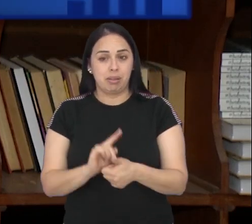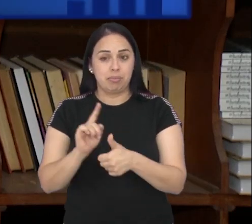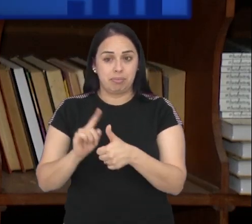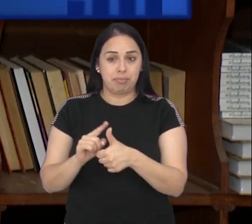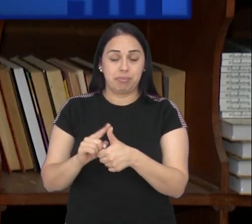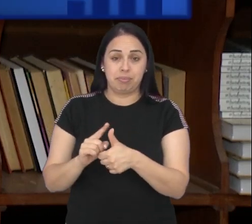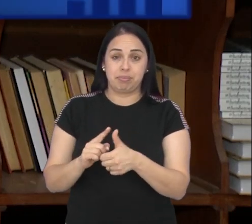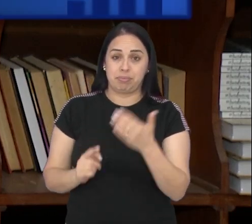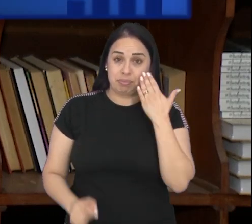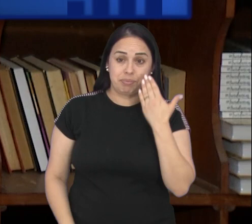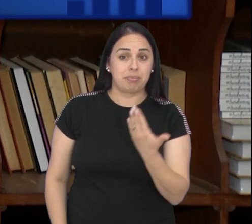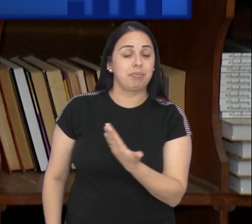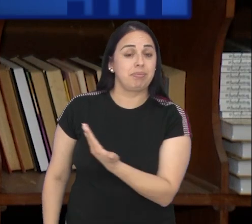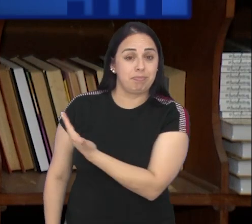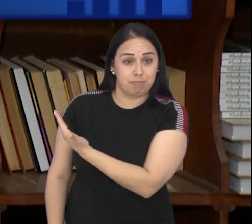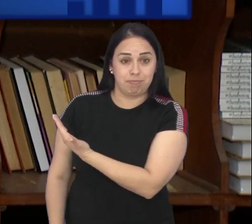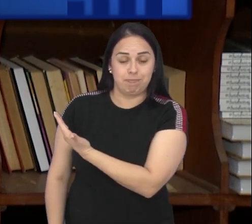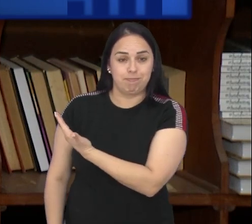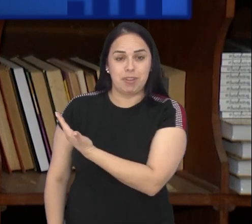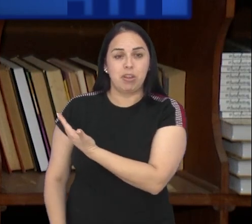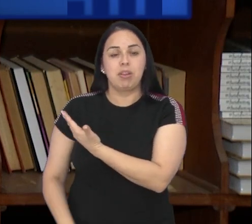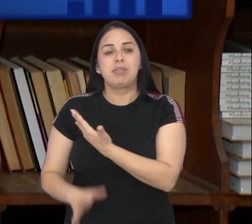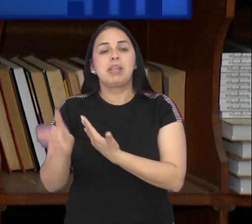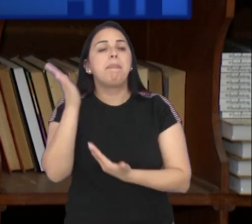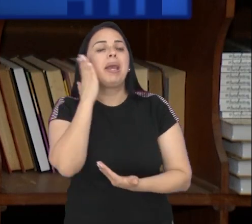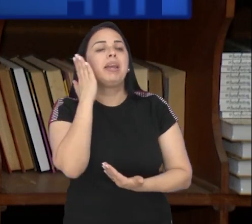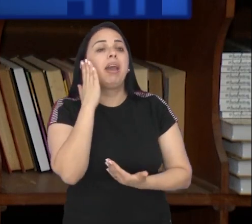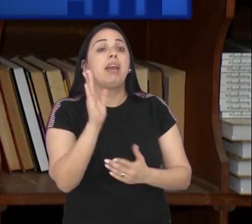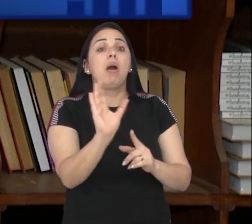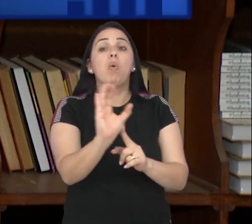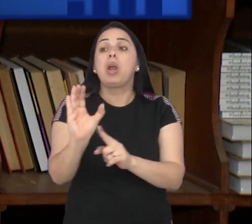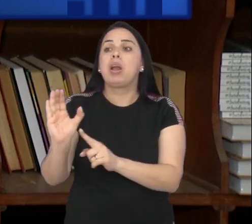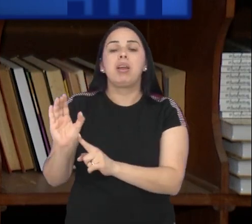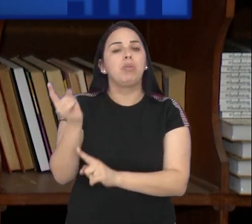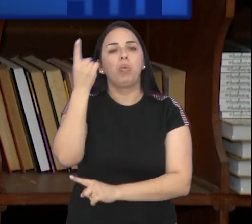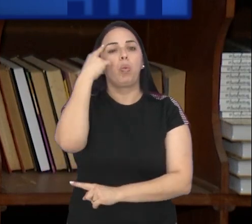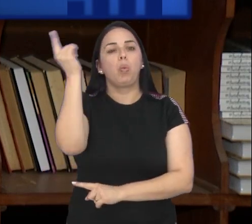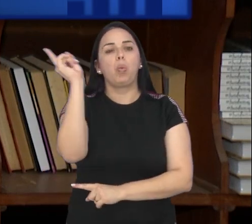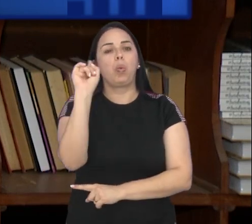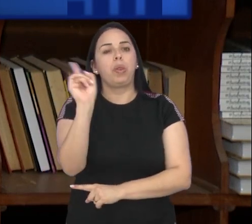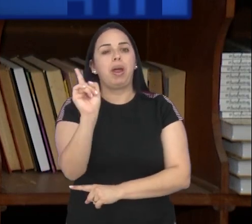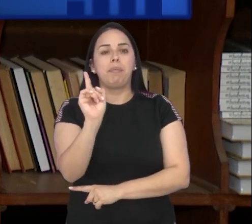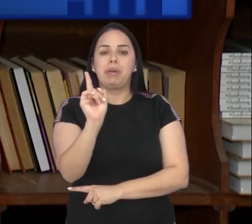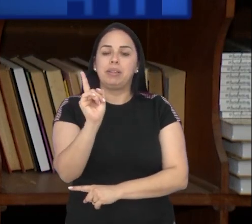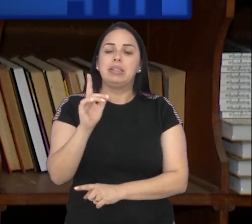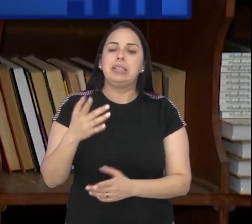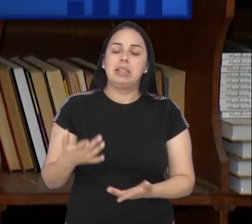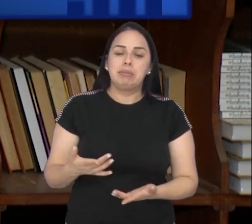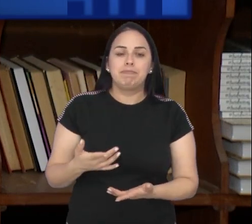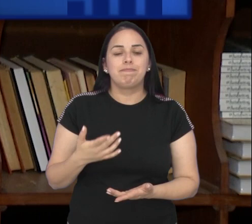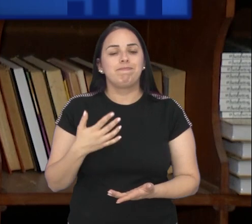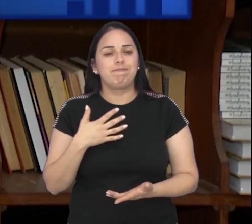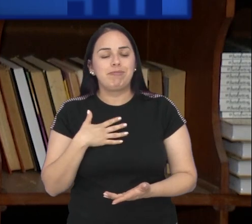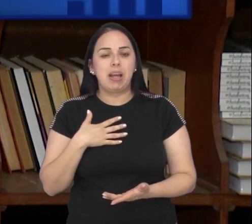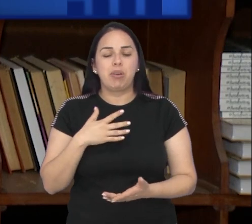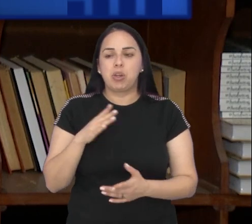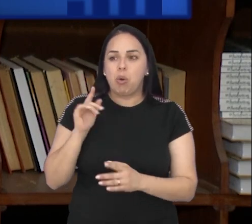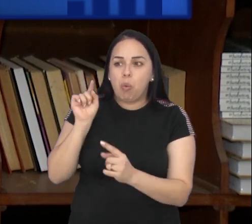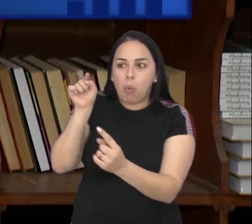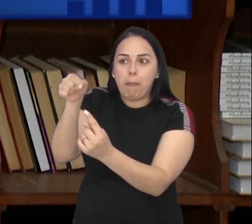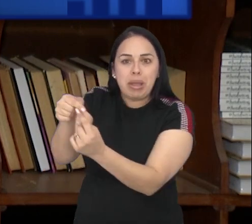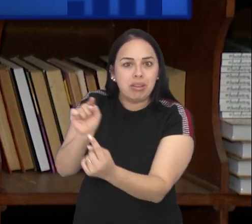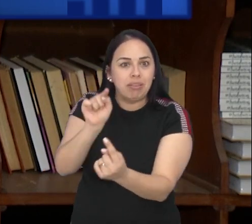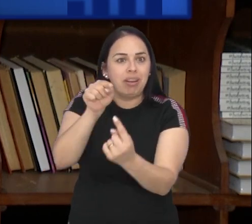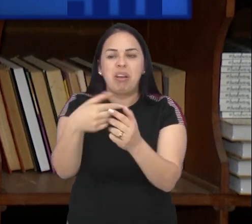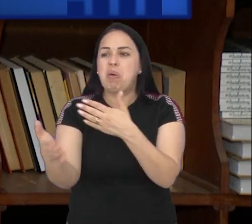principais temas é exatamente não definir quem é o teu público-alvo. O empreendedor ele acaba definindo como teu público-alvo